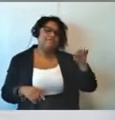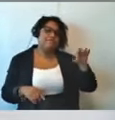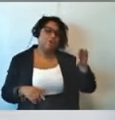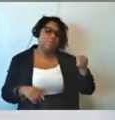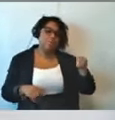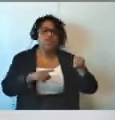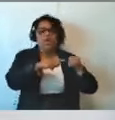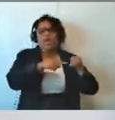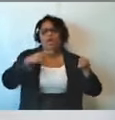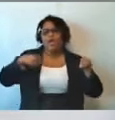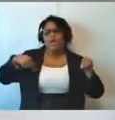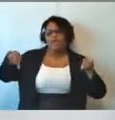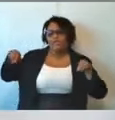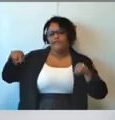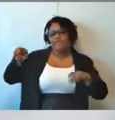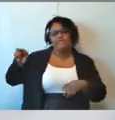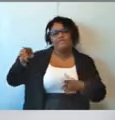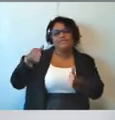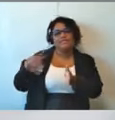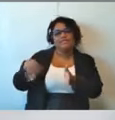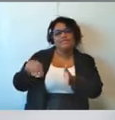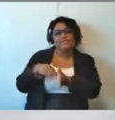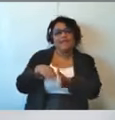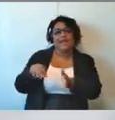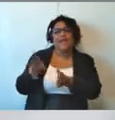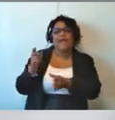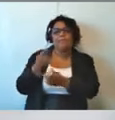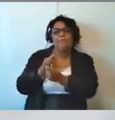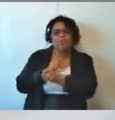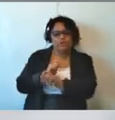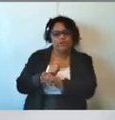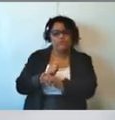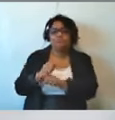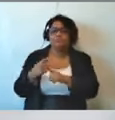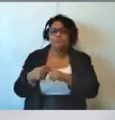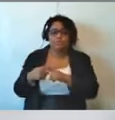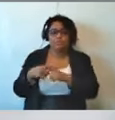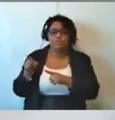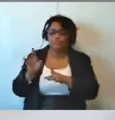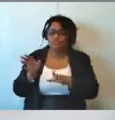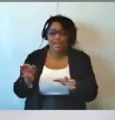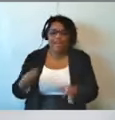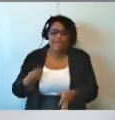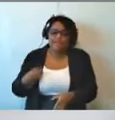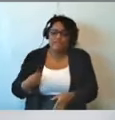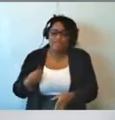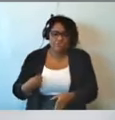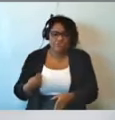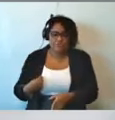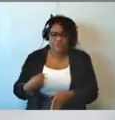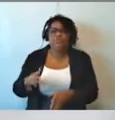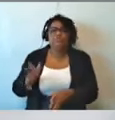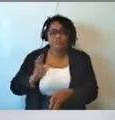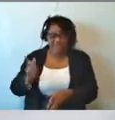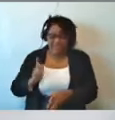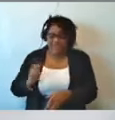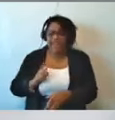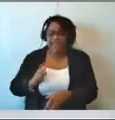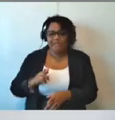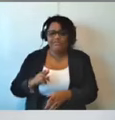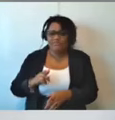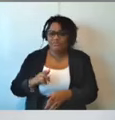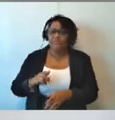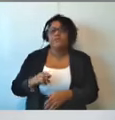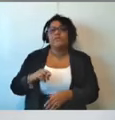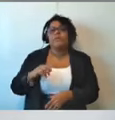PUC ali, poderia fazer a motofaixa ali, porque ali o corredor ele já existe, já tem aquele corredor ali. Ali o trânsito ele já aprende, os